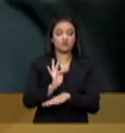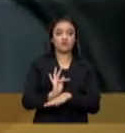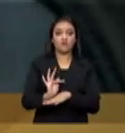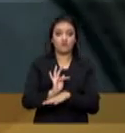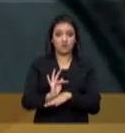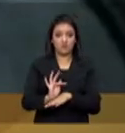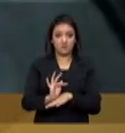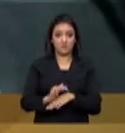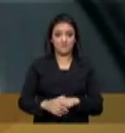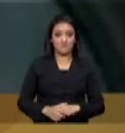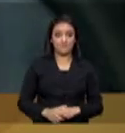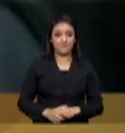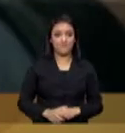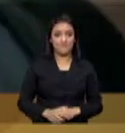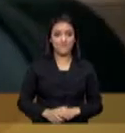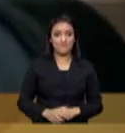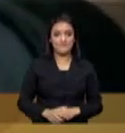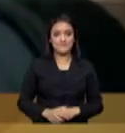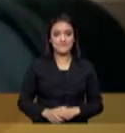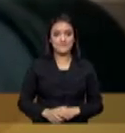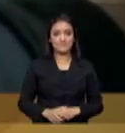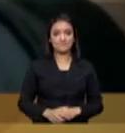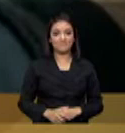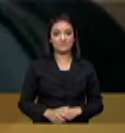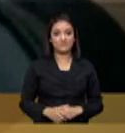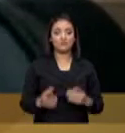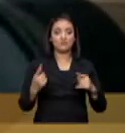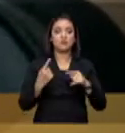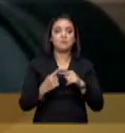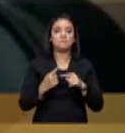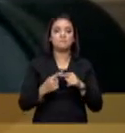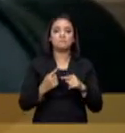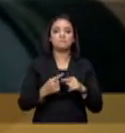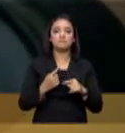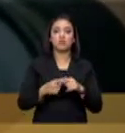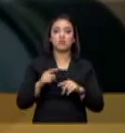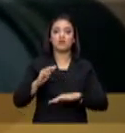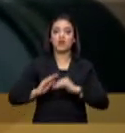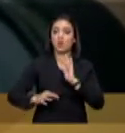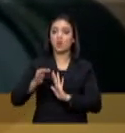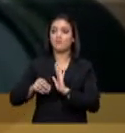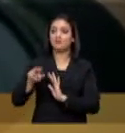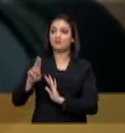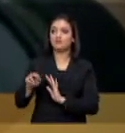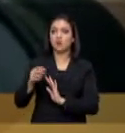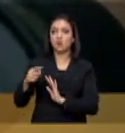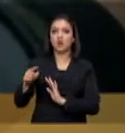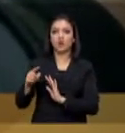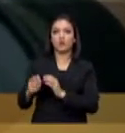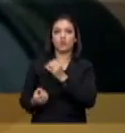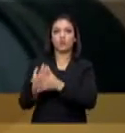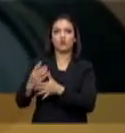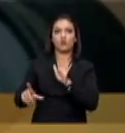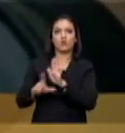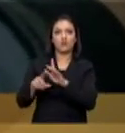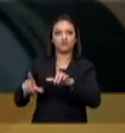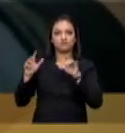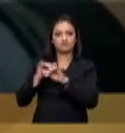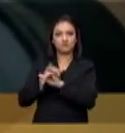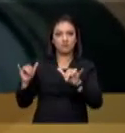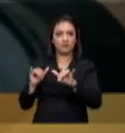razão da suscitada usurpação da competência da União, seja porque foi mantida